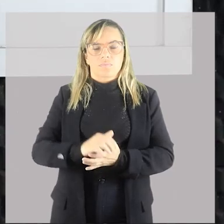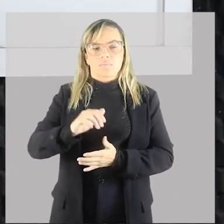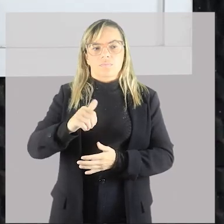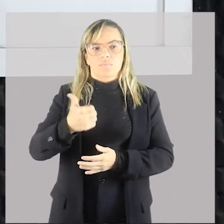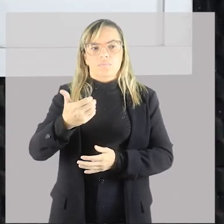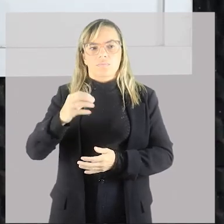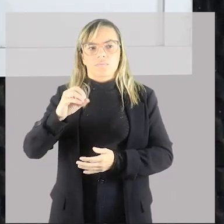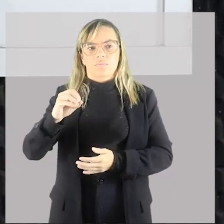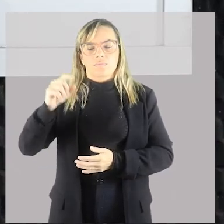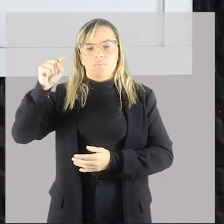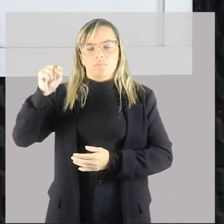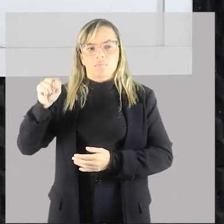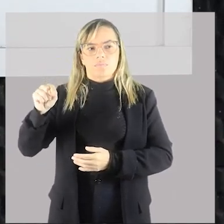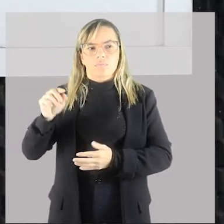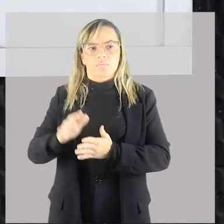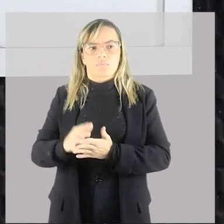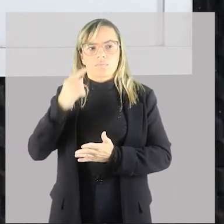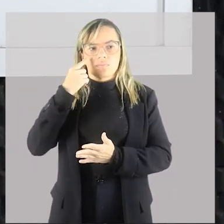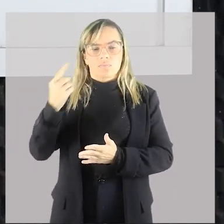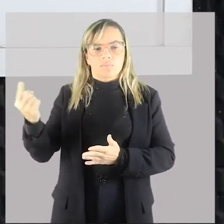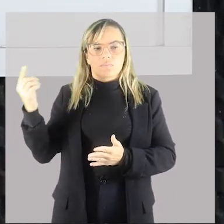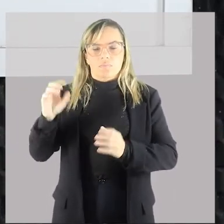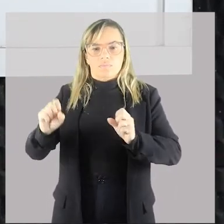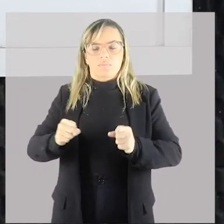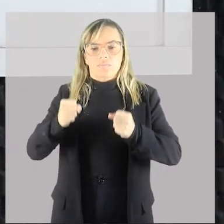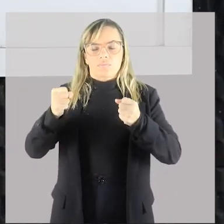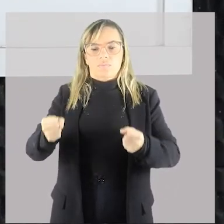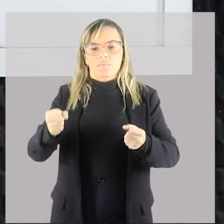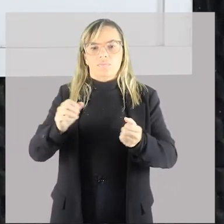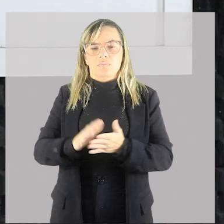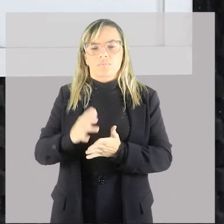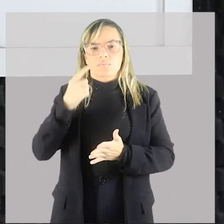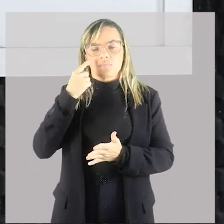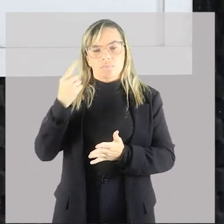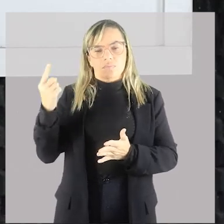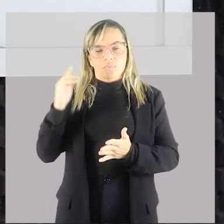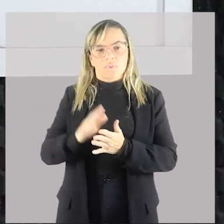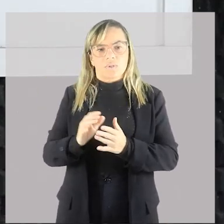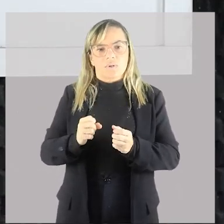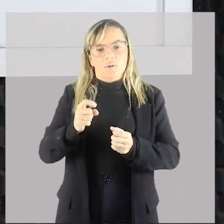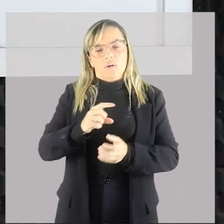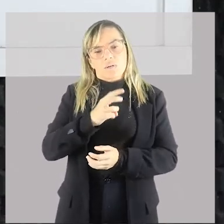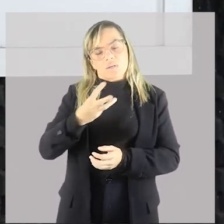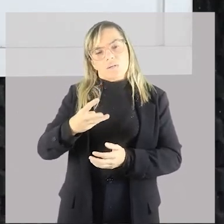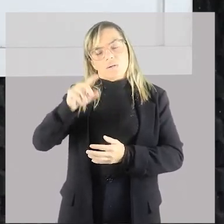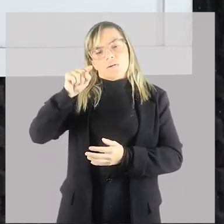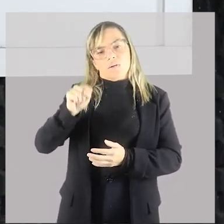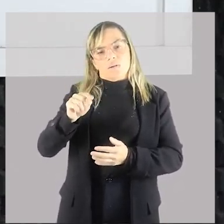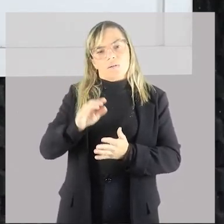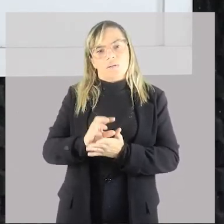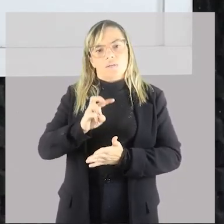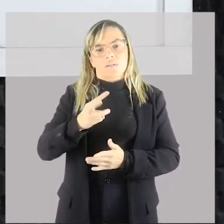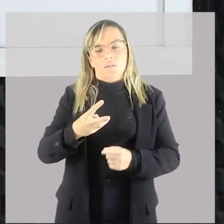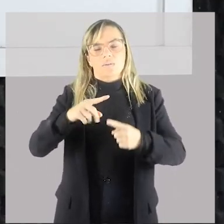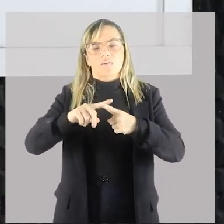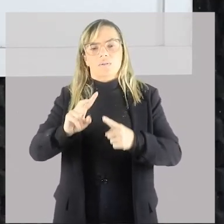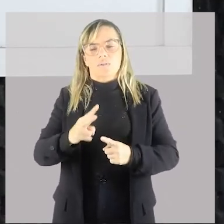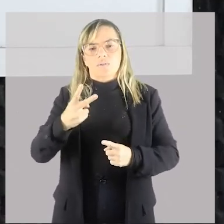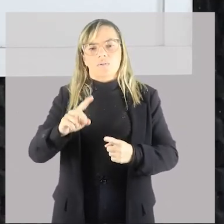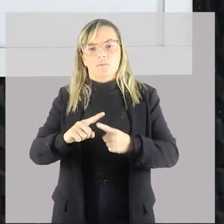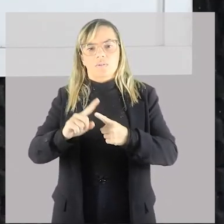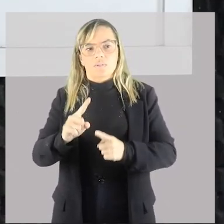dividido. O 3 fatorial, você já pode até resolver. 3 fatorial é 3 vezes 2 vezes 1. Vai dar 6.